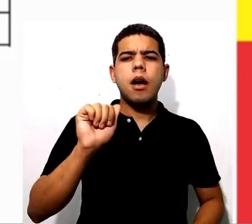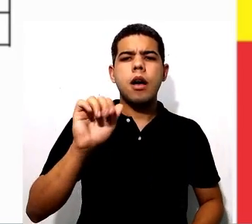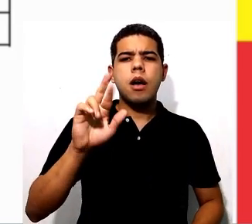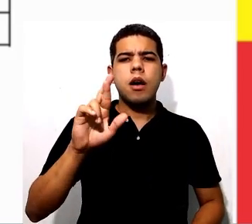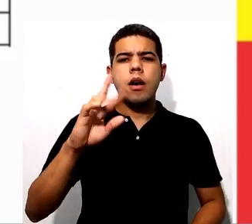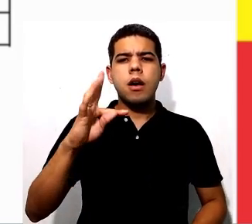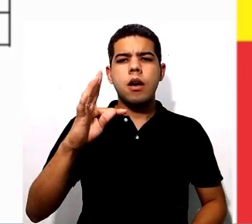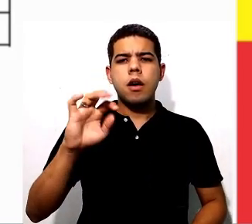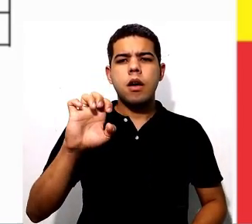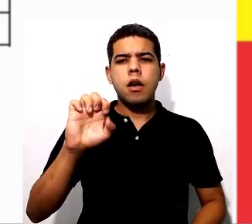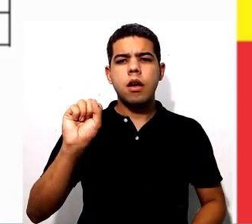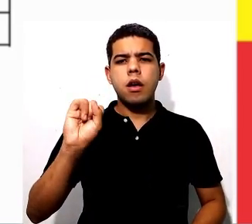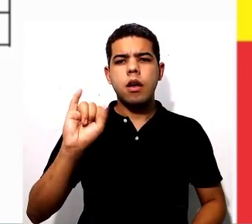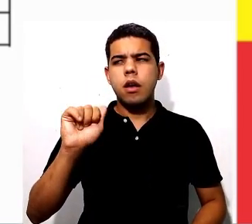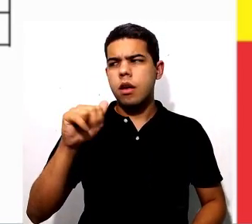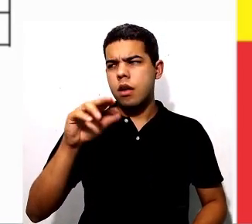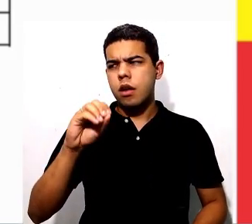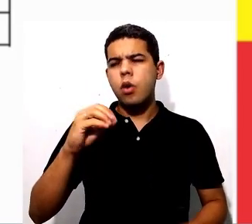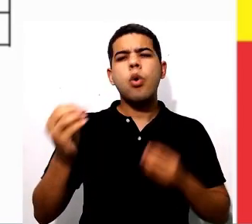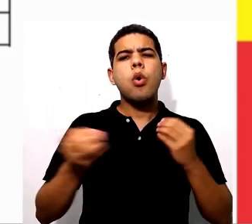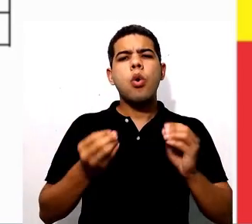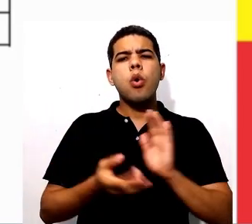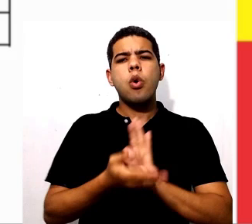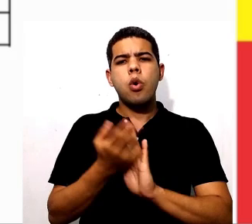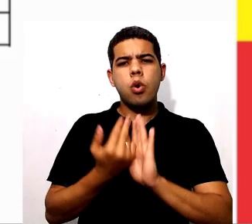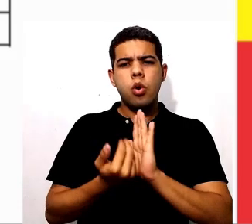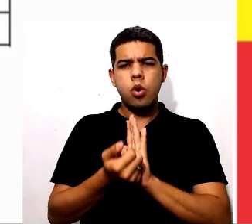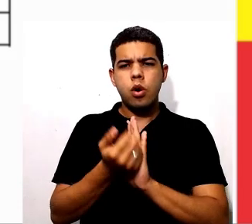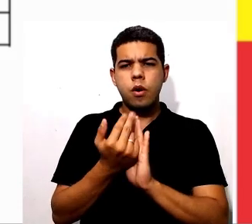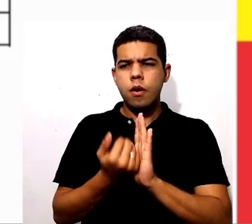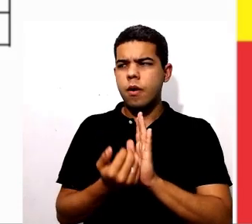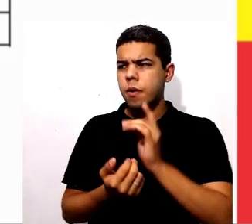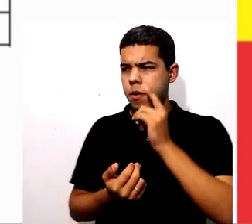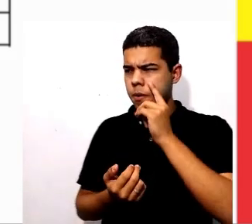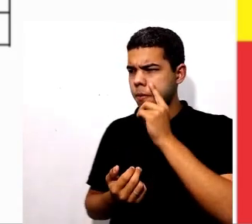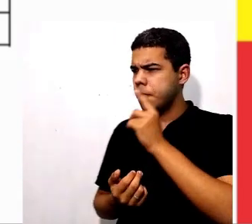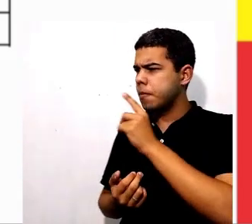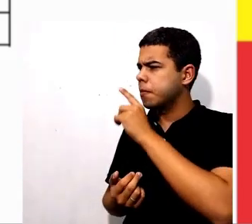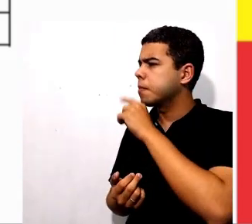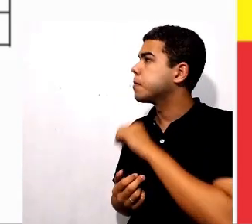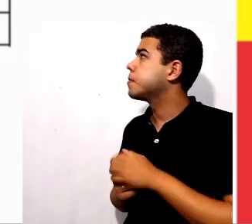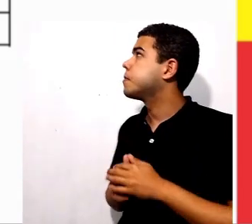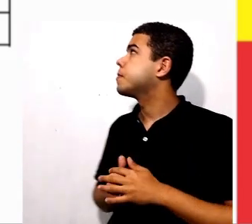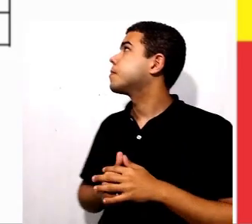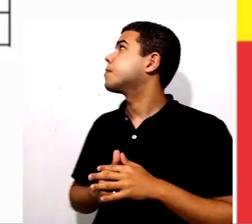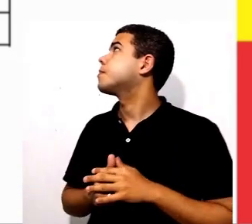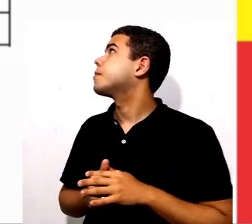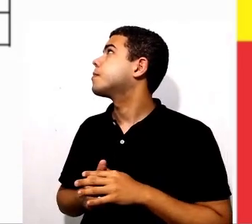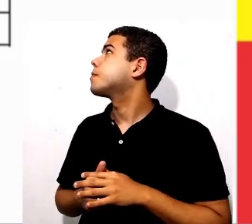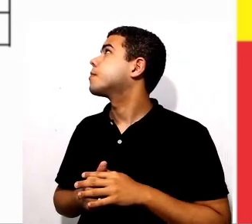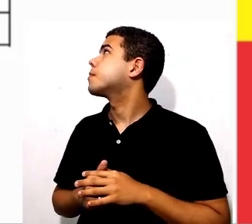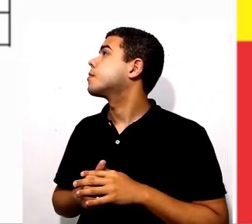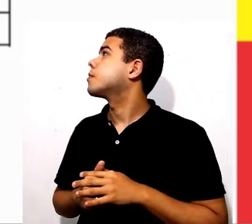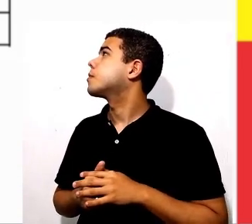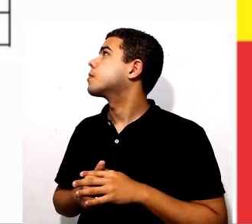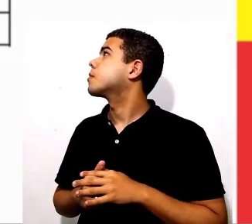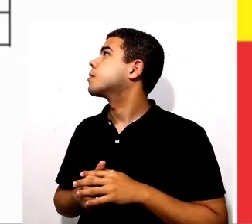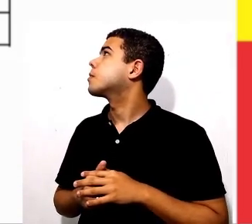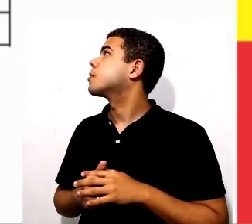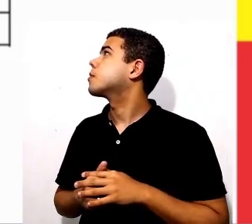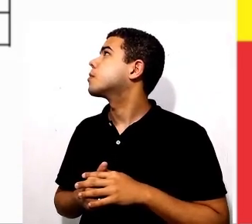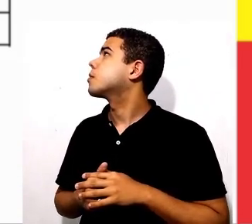a reta de vermelho. Olhe detalhadamente aí. Veja, ó. Vermelho. Beleza. 1,